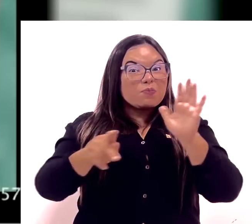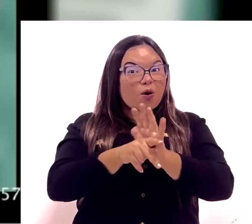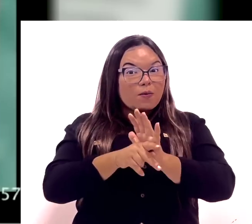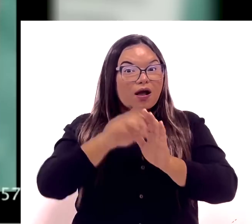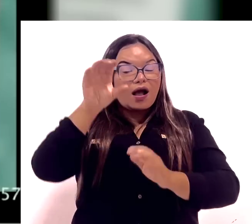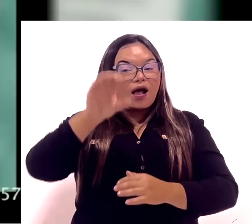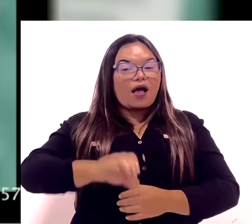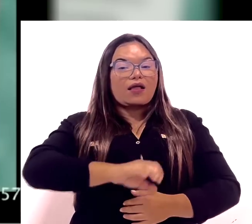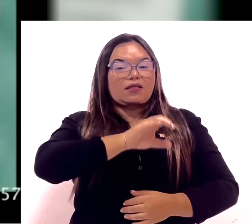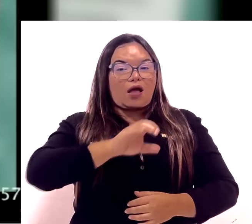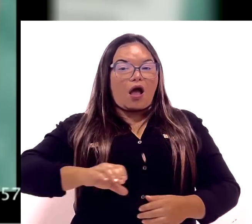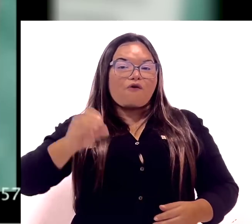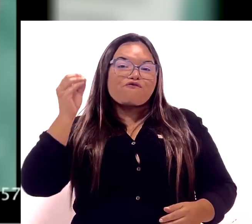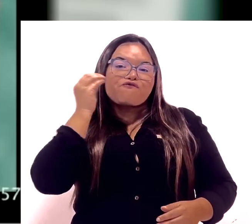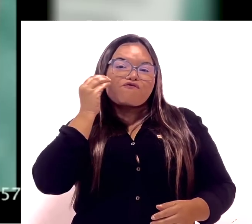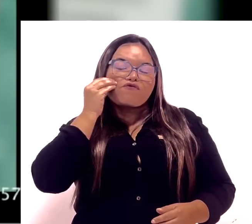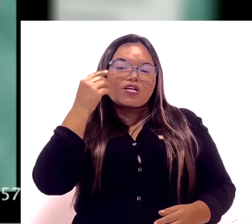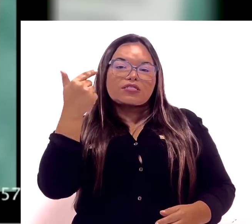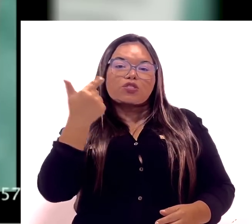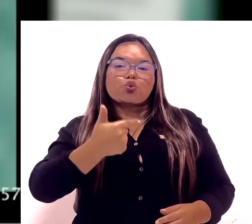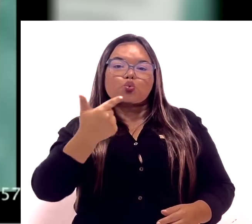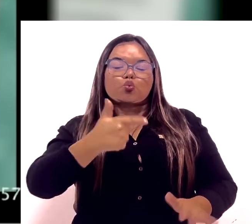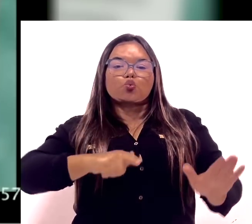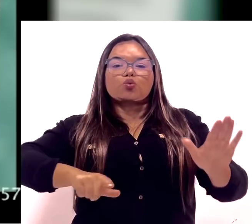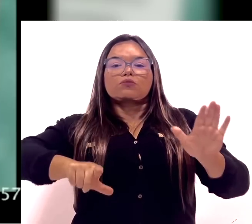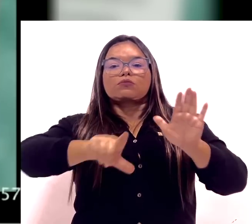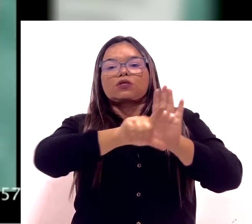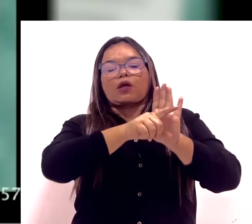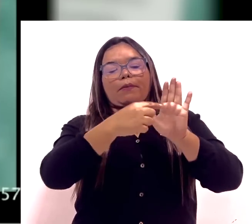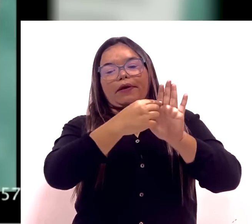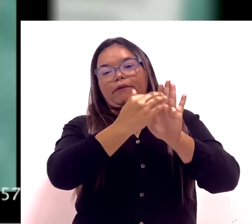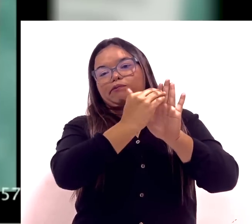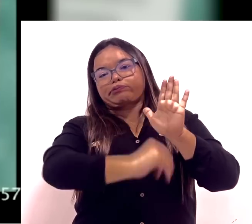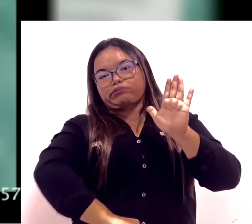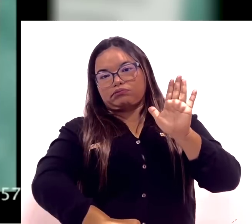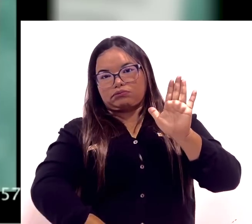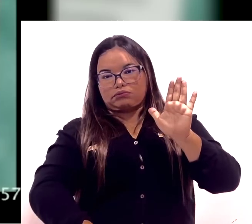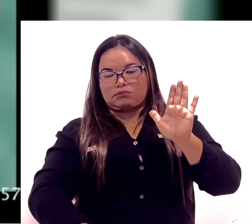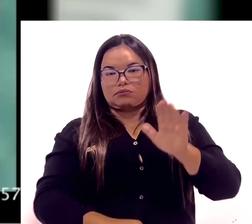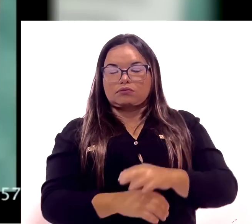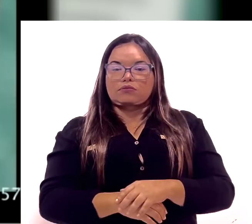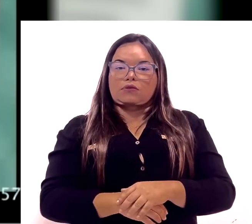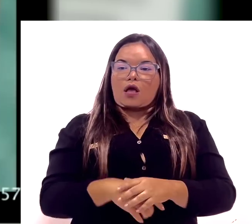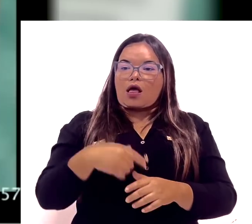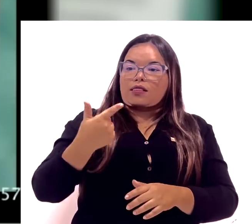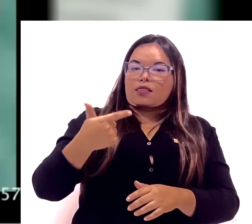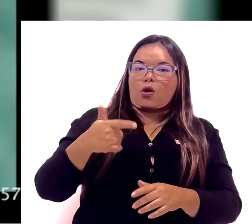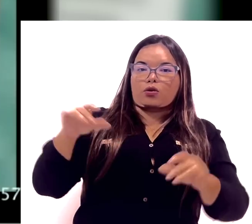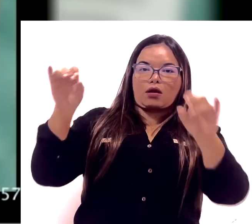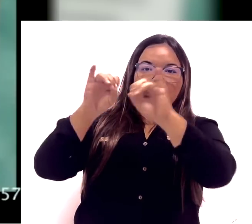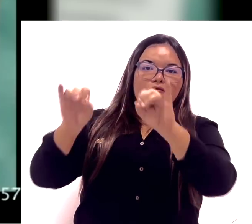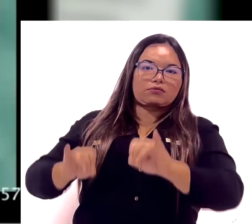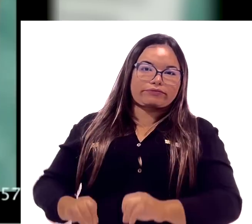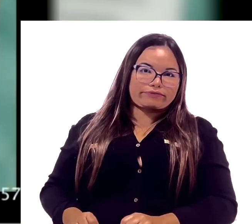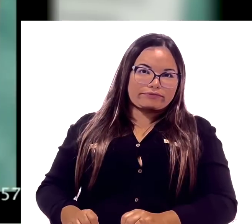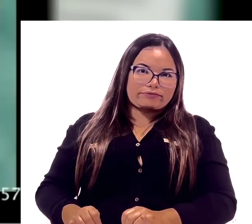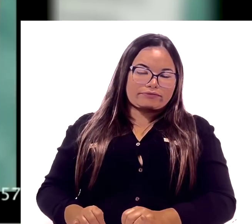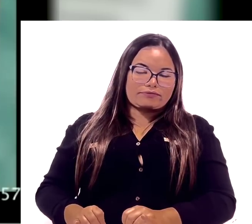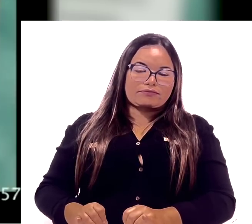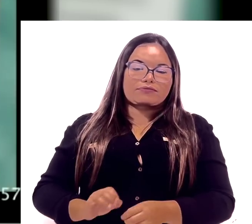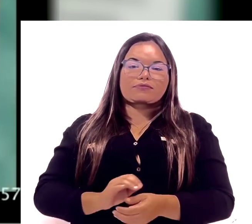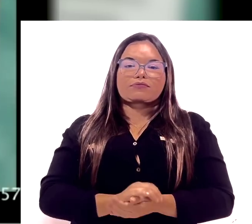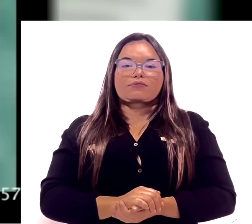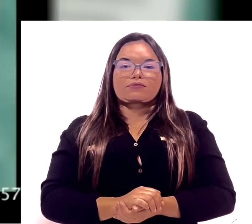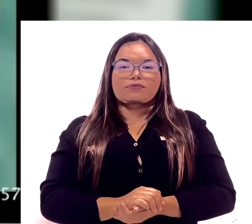católico, verá que o segundo mandamento foi removido. Não terás outros deuses, ou seja, não farás.